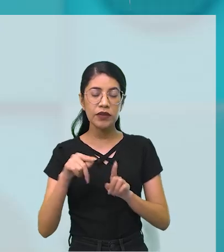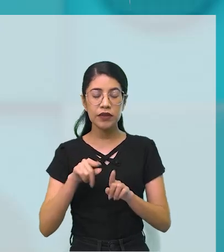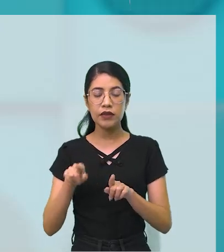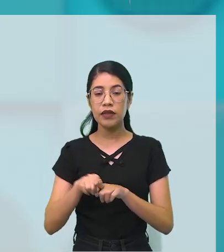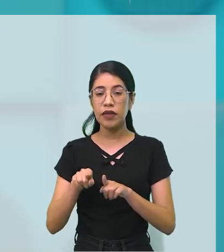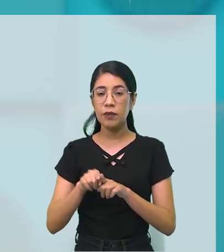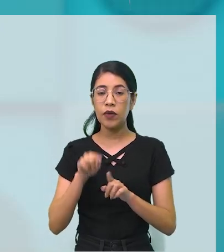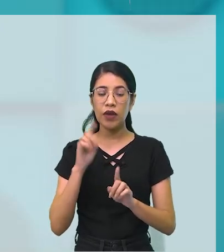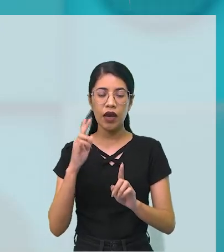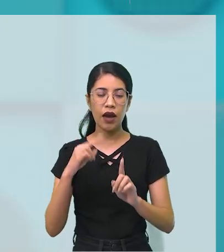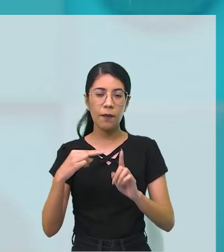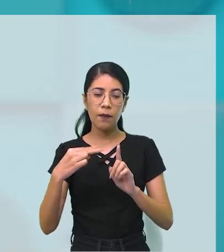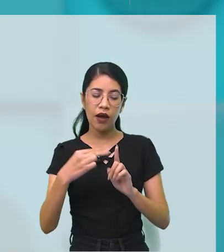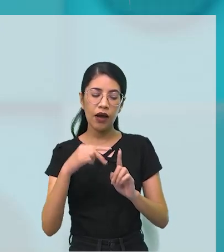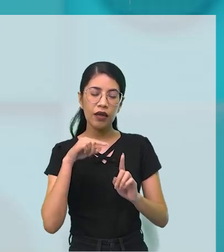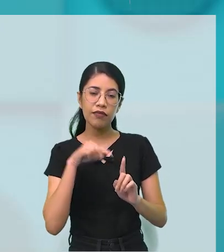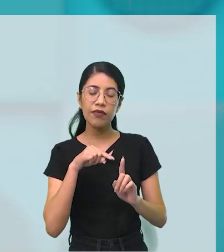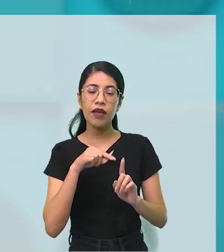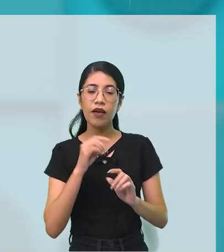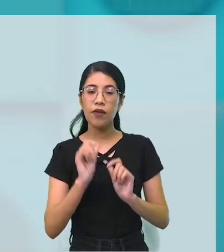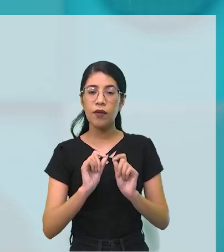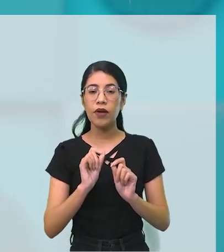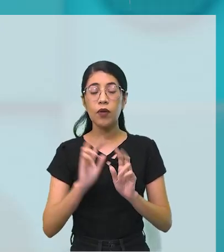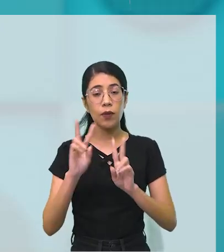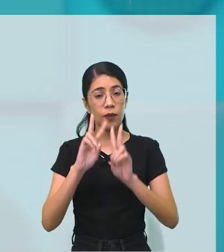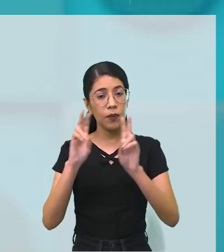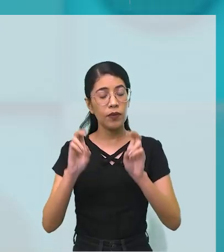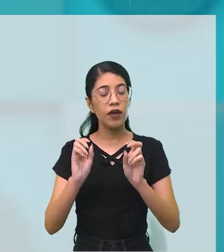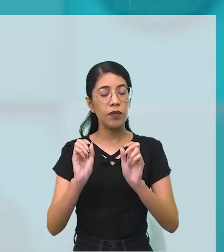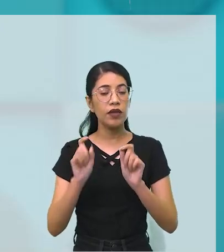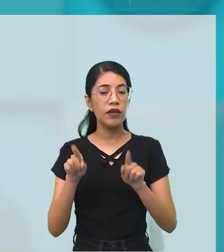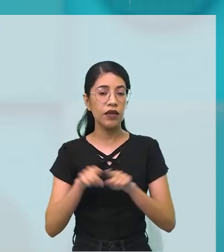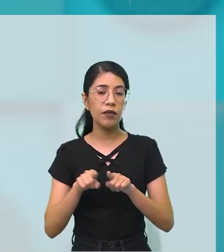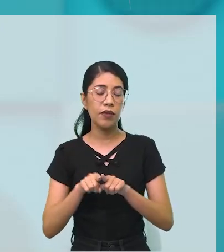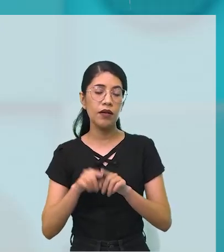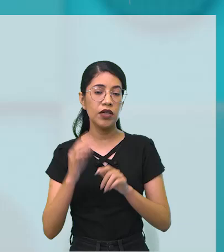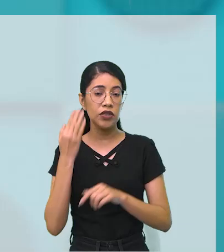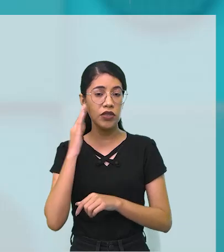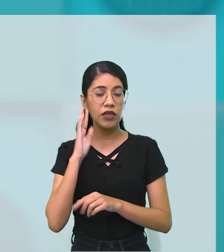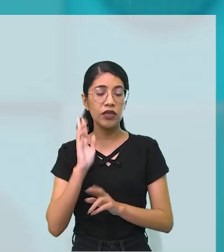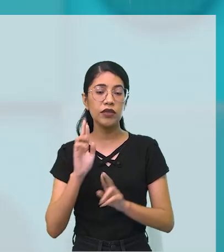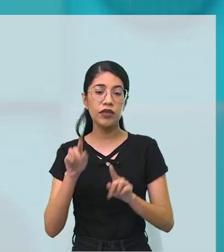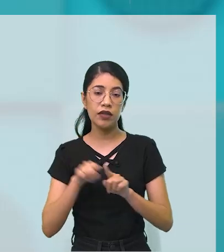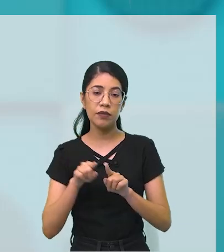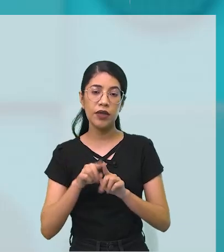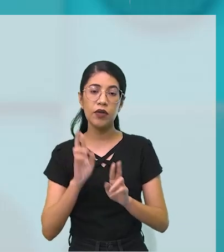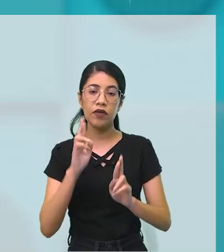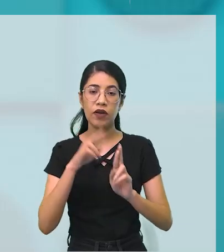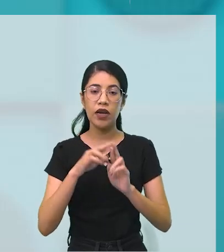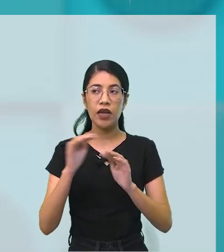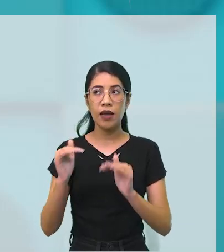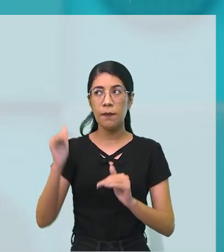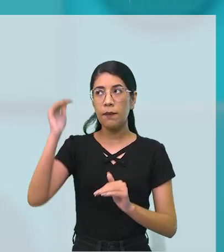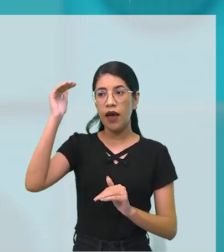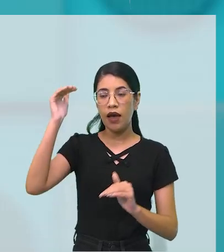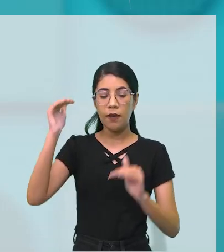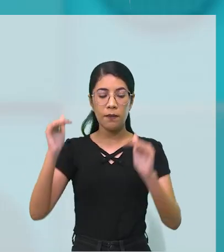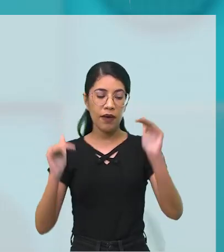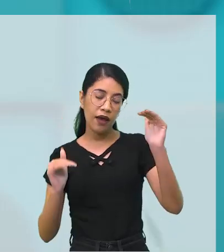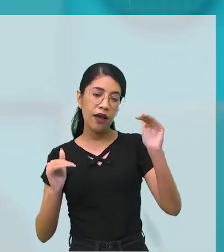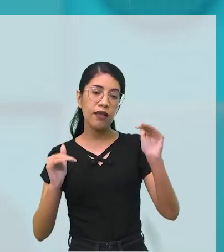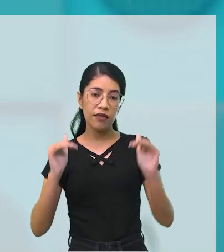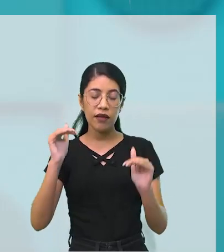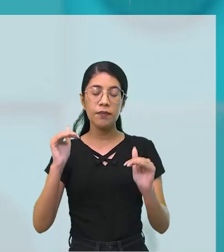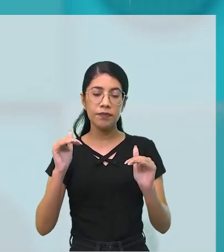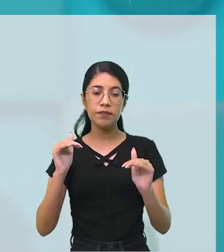que o pontinho de vista, o próprio título dá para entender seu pontinho de vista no referencial, no sentido de tamanho, que ele olha para cima, ele